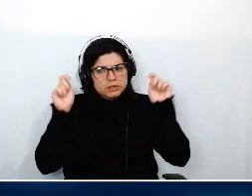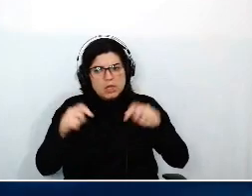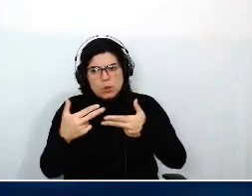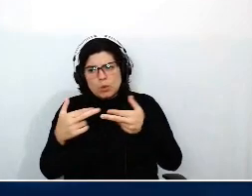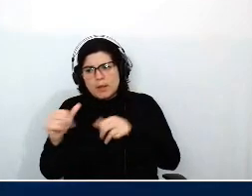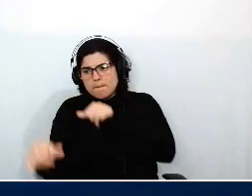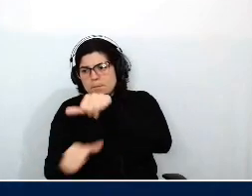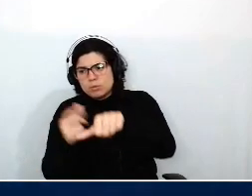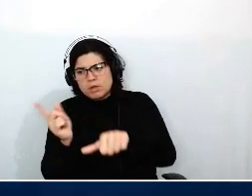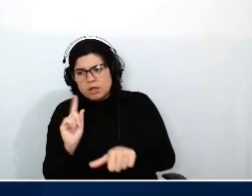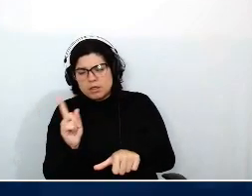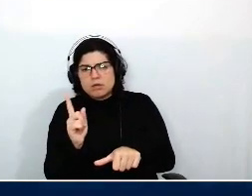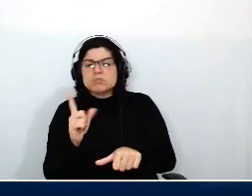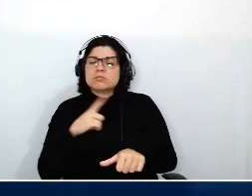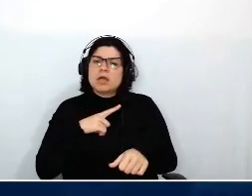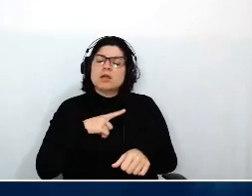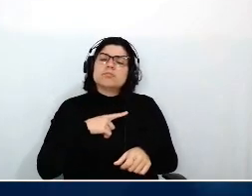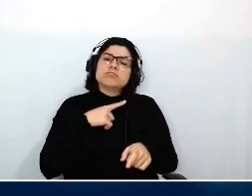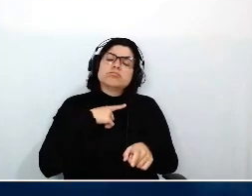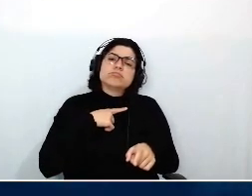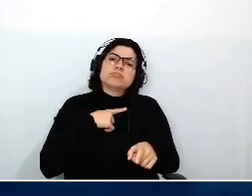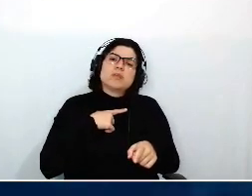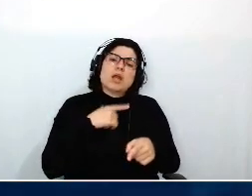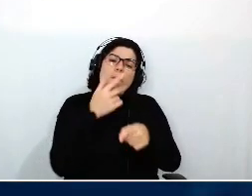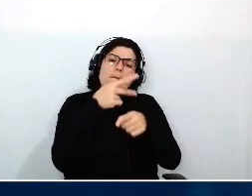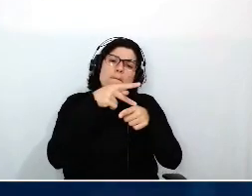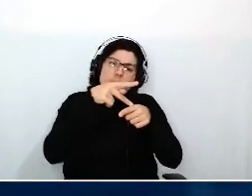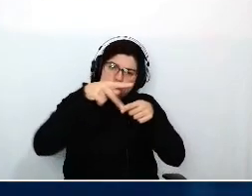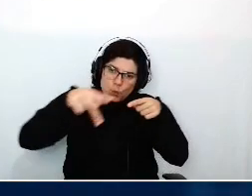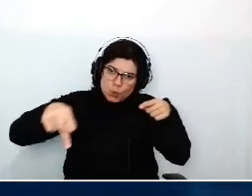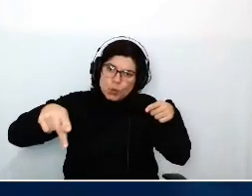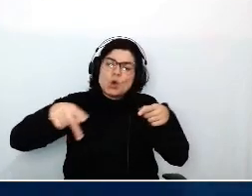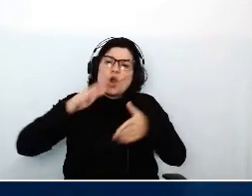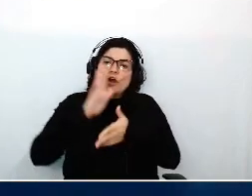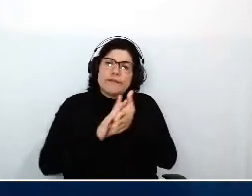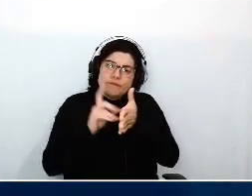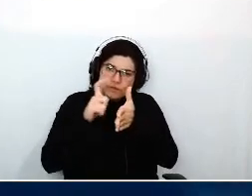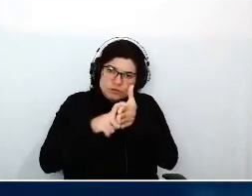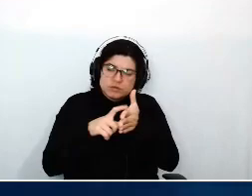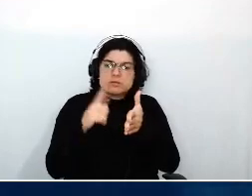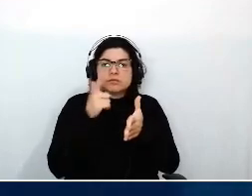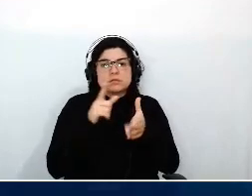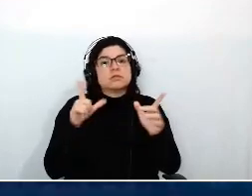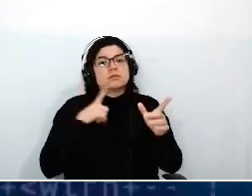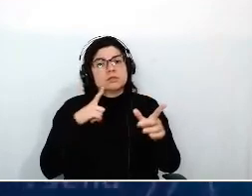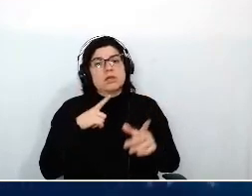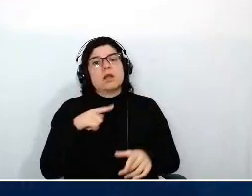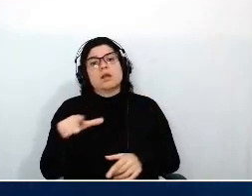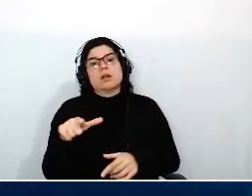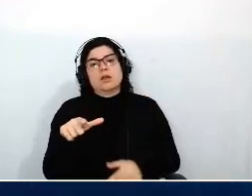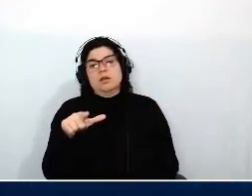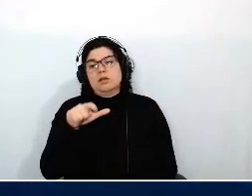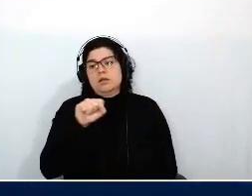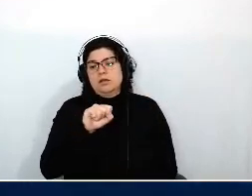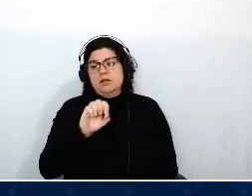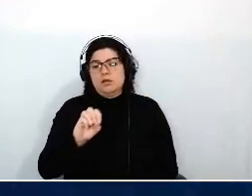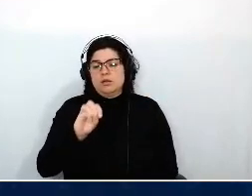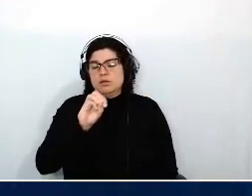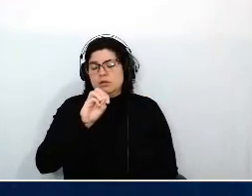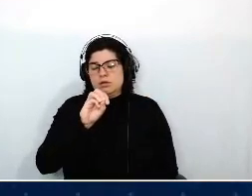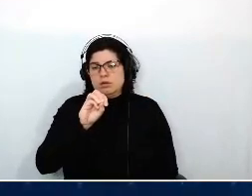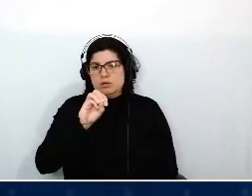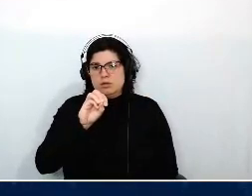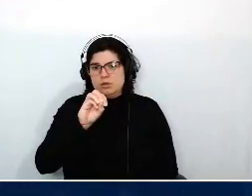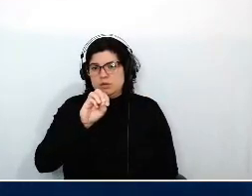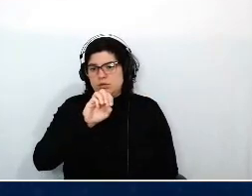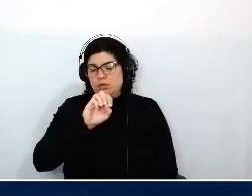funções puras, você consegue reaproveitar isso no PHP. Cara, a própria Soli mesmo, como tem um lance de corrotinas, você ter estruturas de dados imutáveis